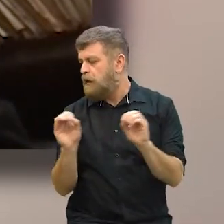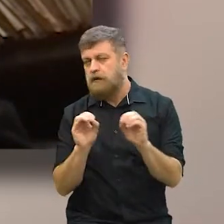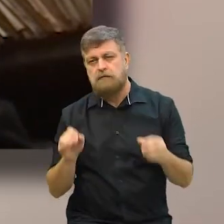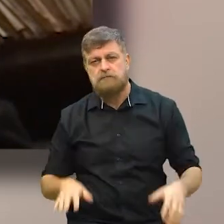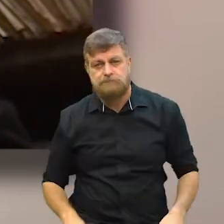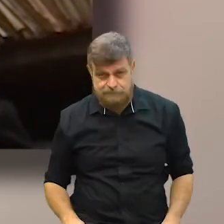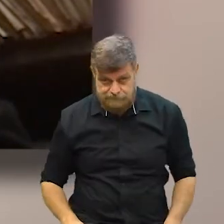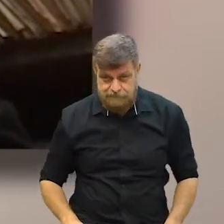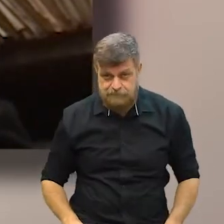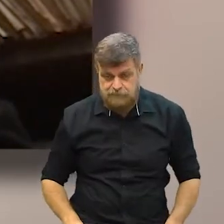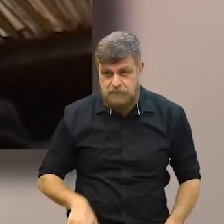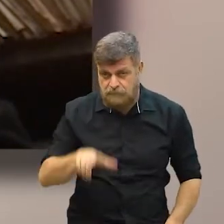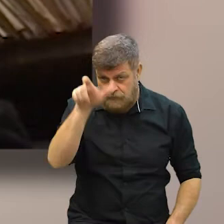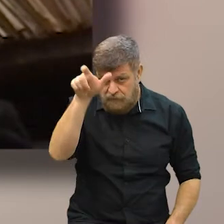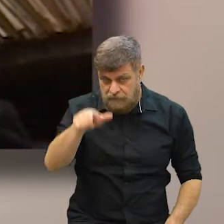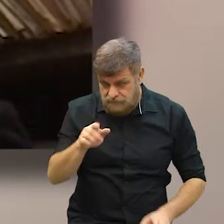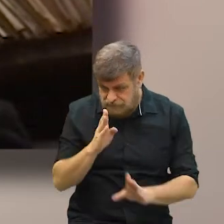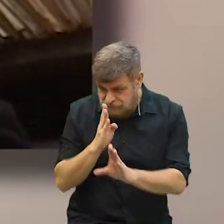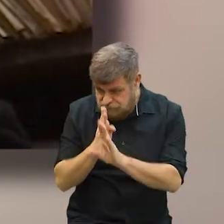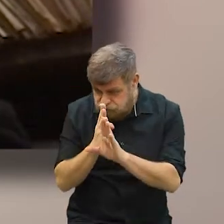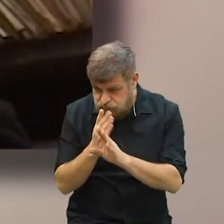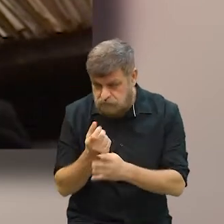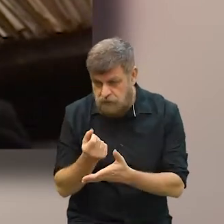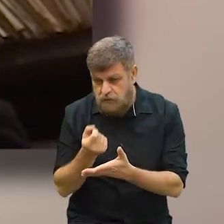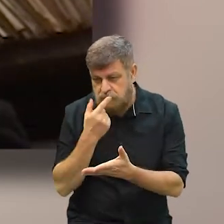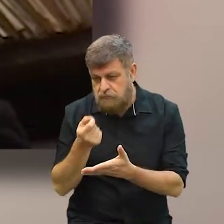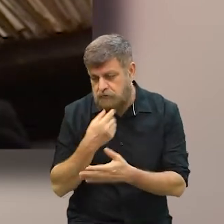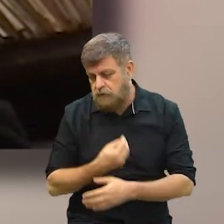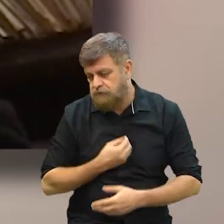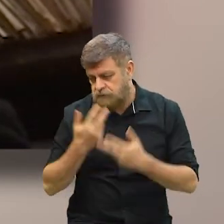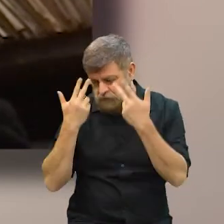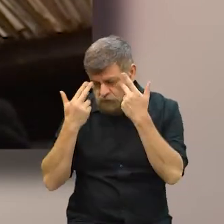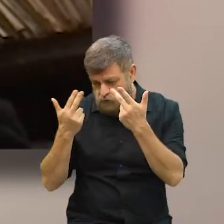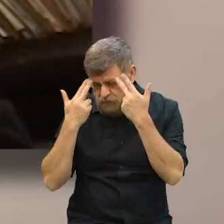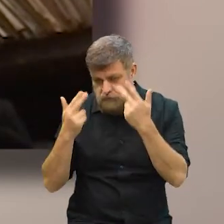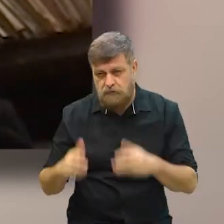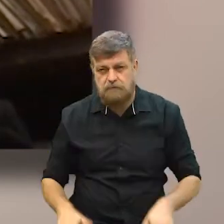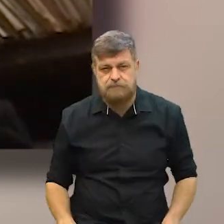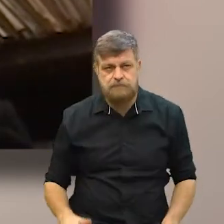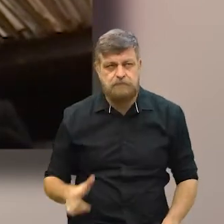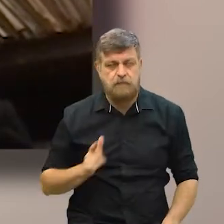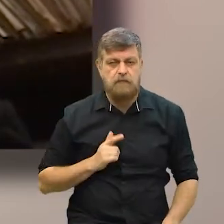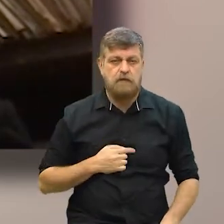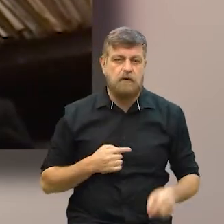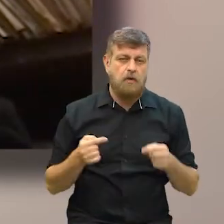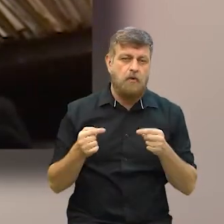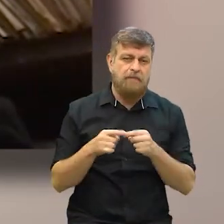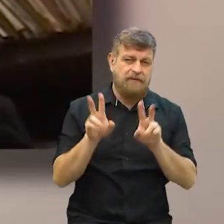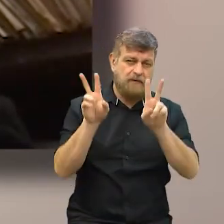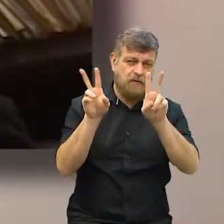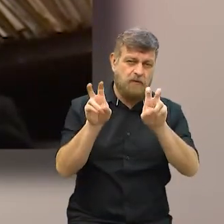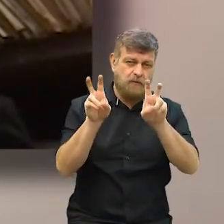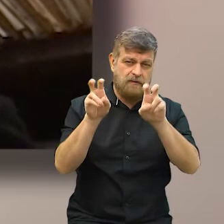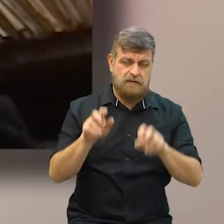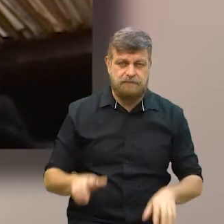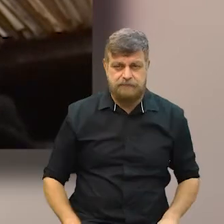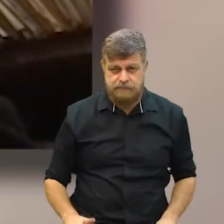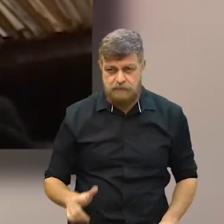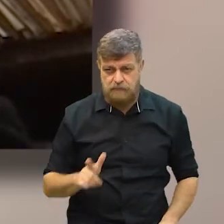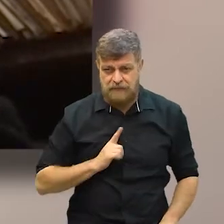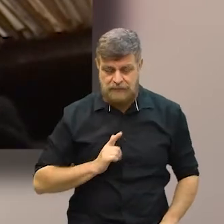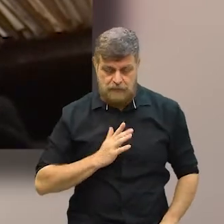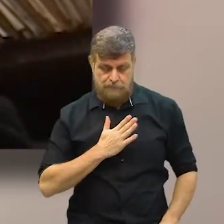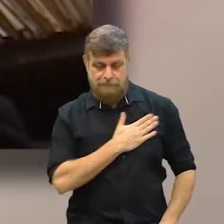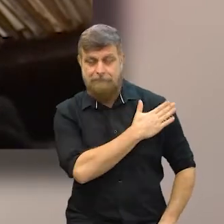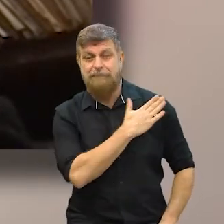procuram o seu diagnóstico. E aí isso está envolvido com um